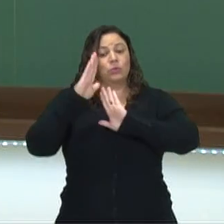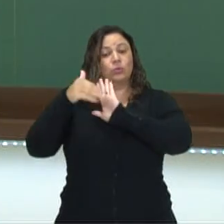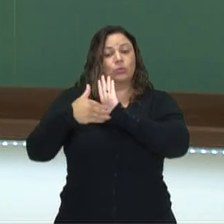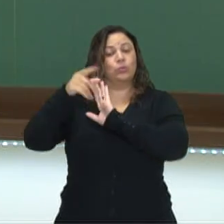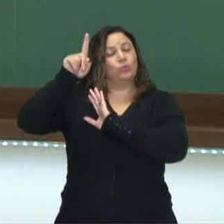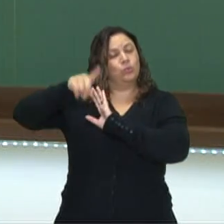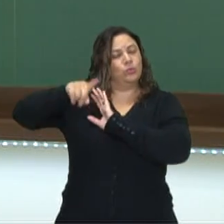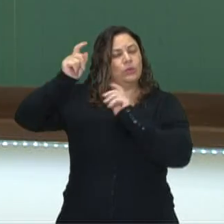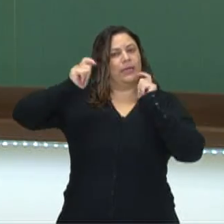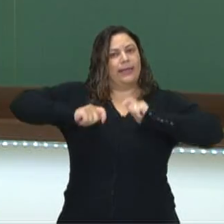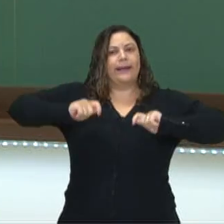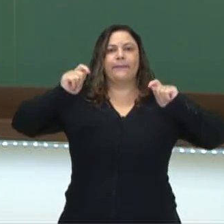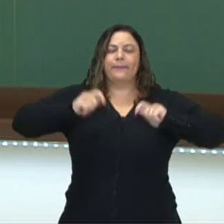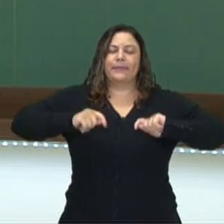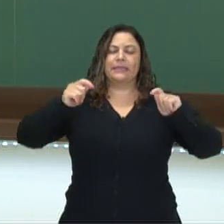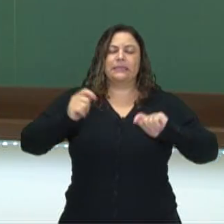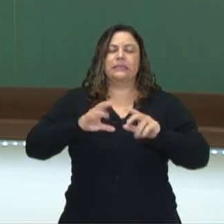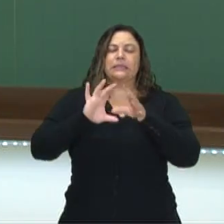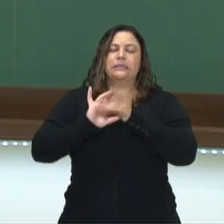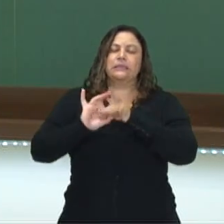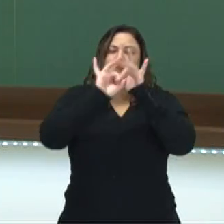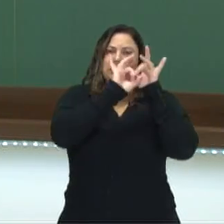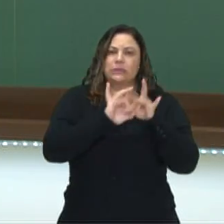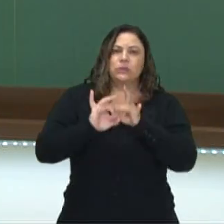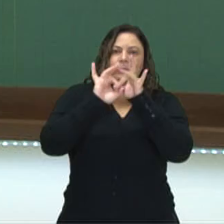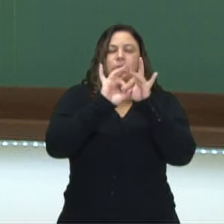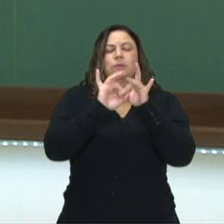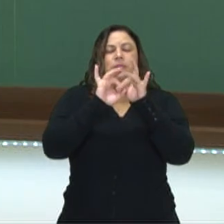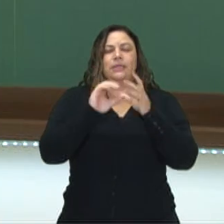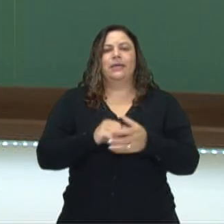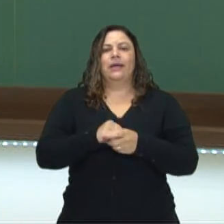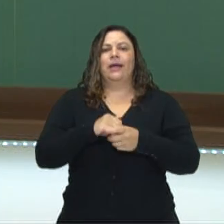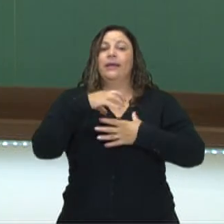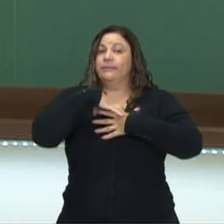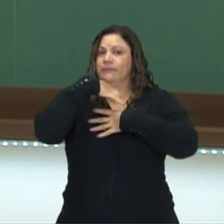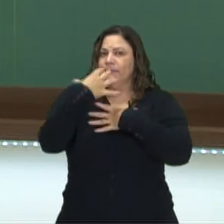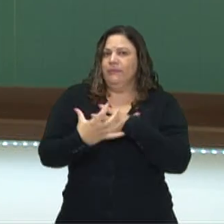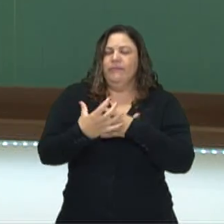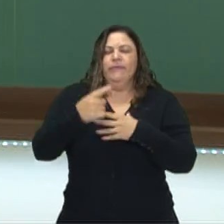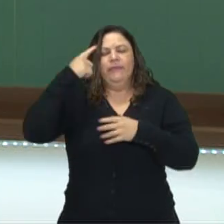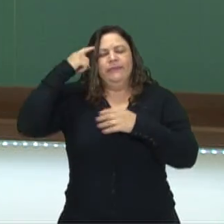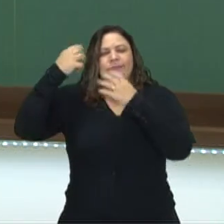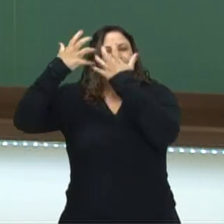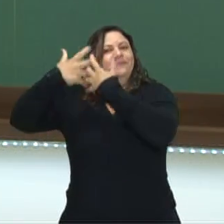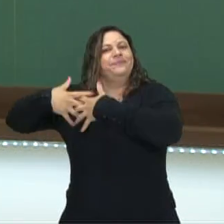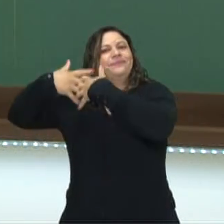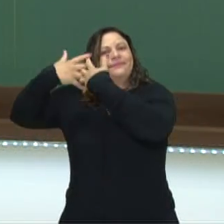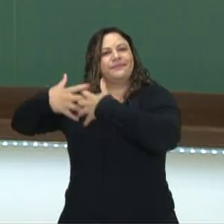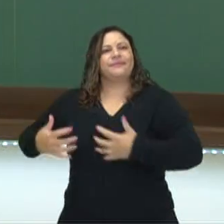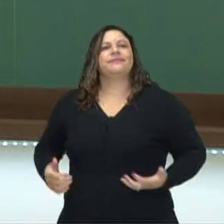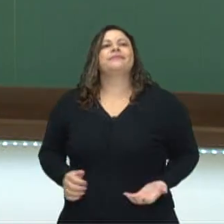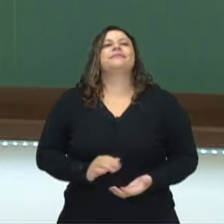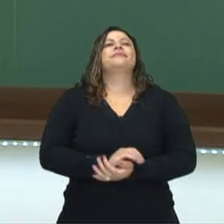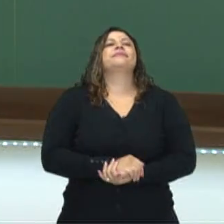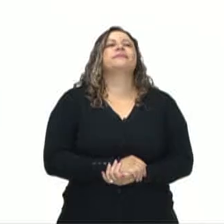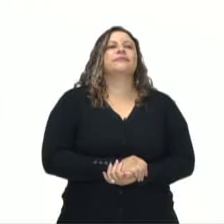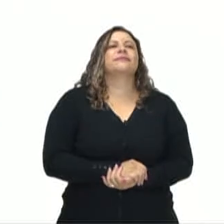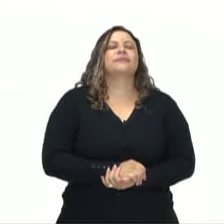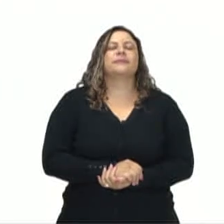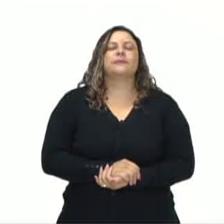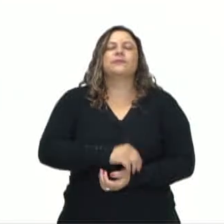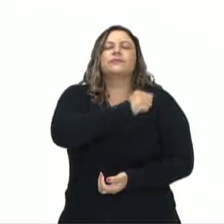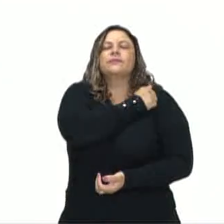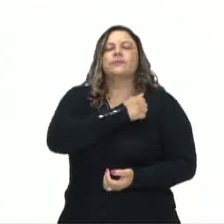é a capacidade da união entre a ação e a razão, tá? Para